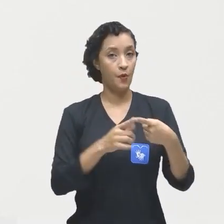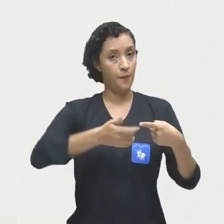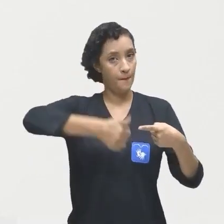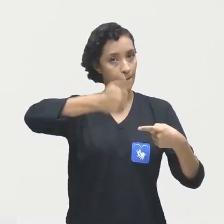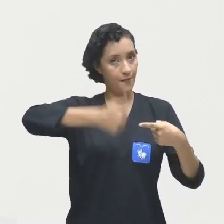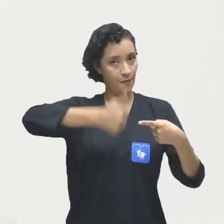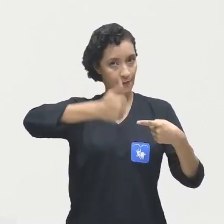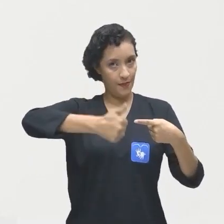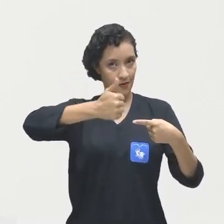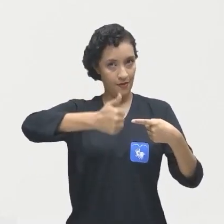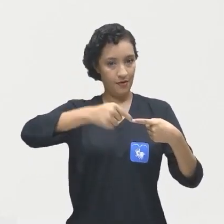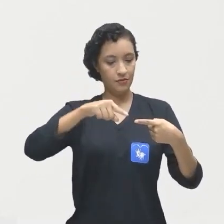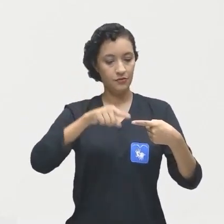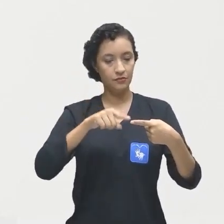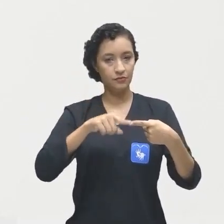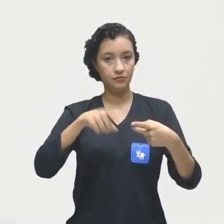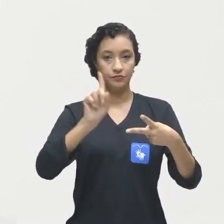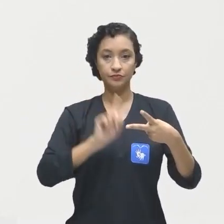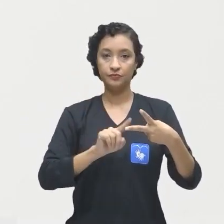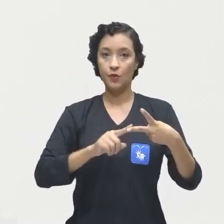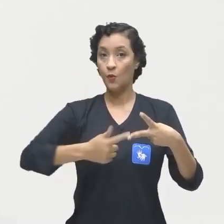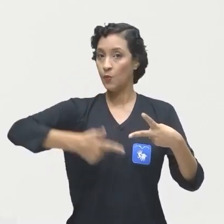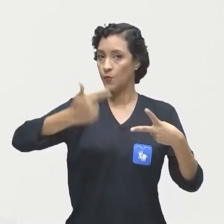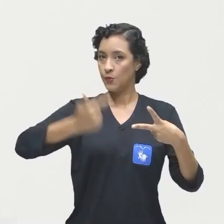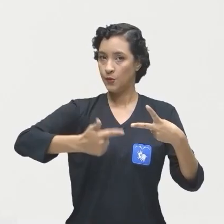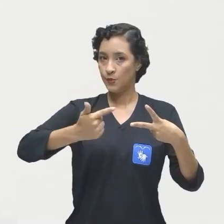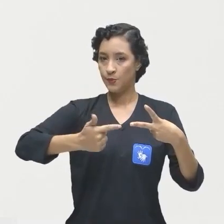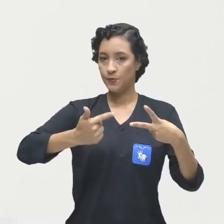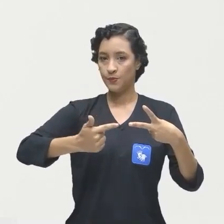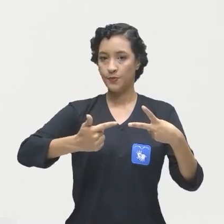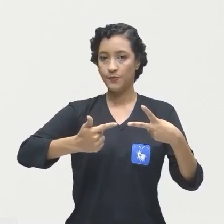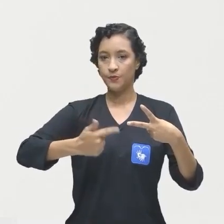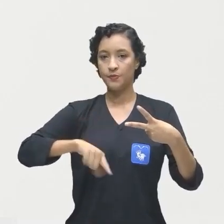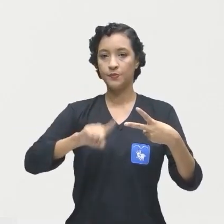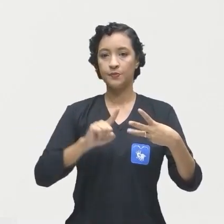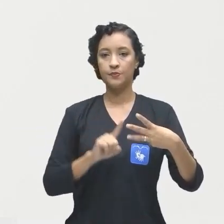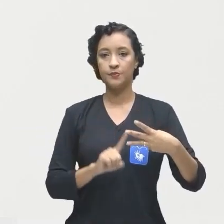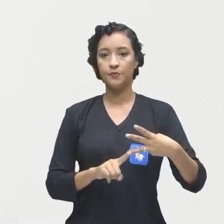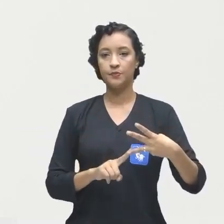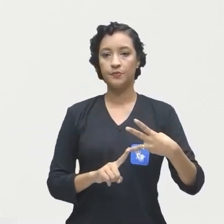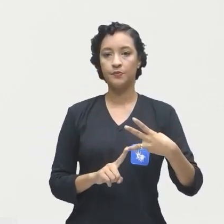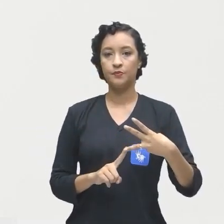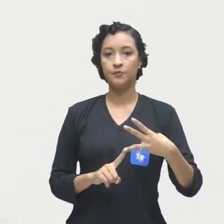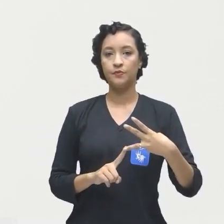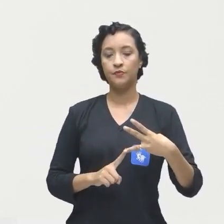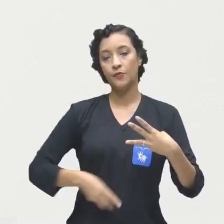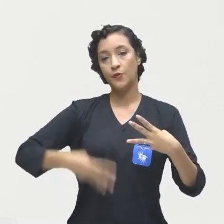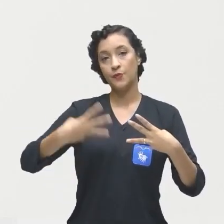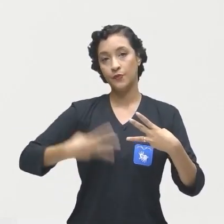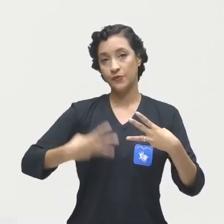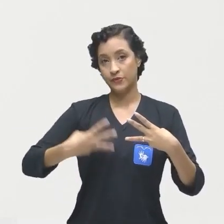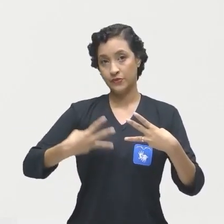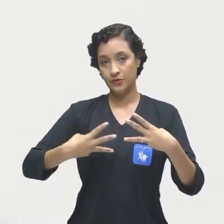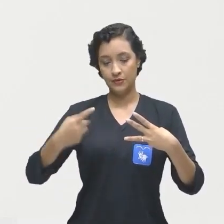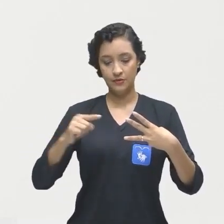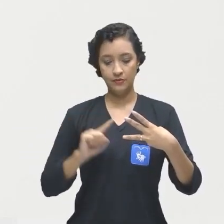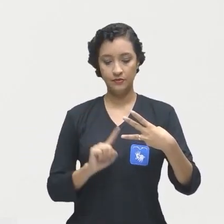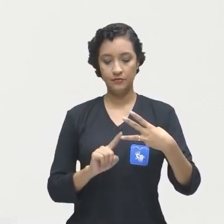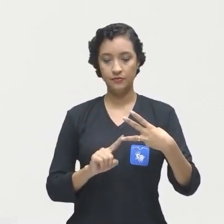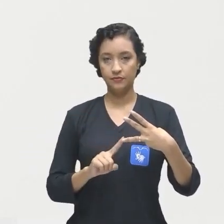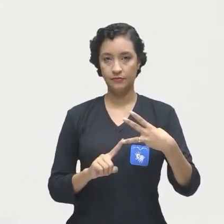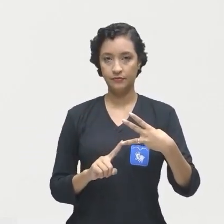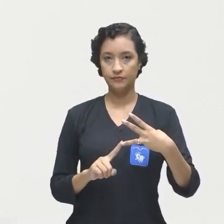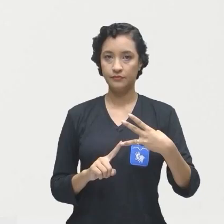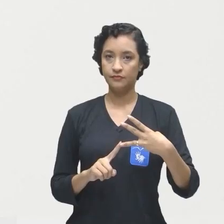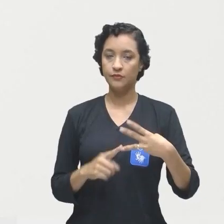palavra primeiro, o secundário, então agora nós temos 2 setores, e o terciário, que